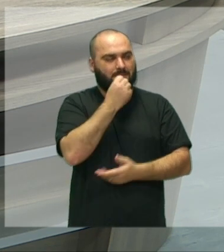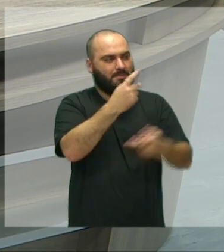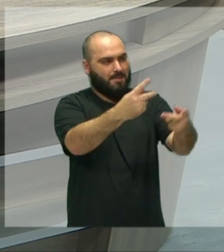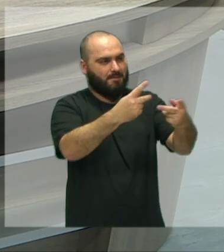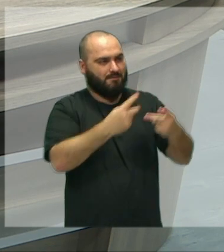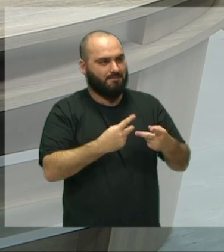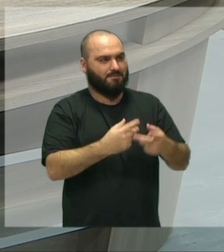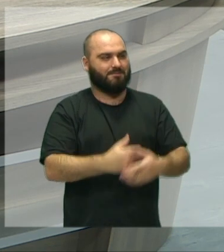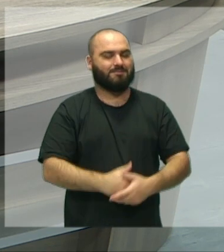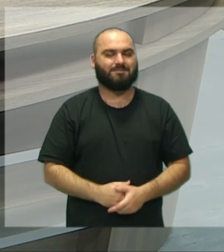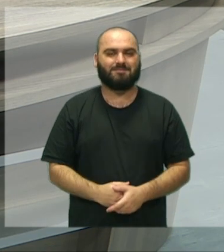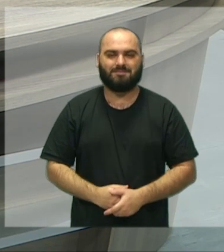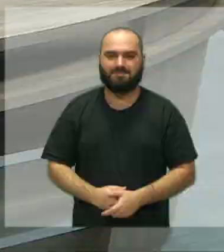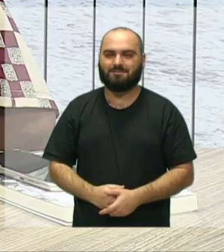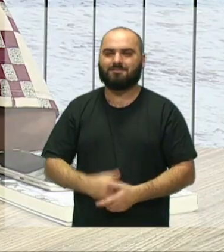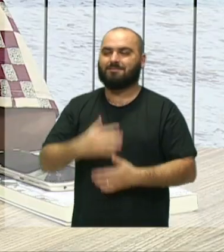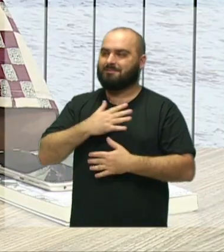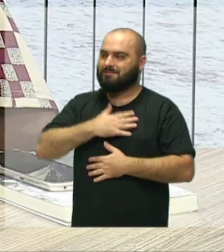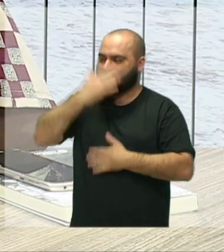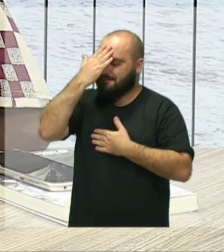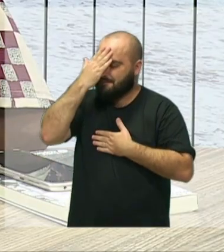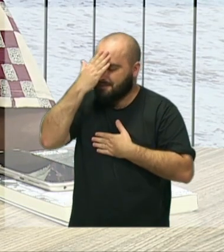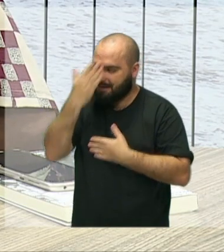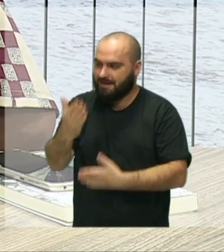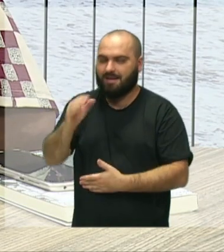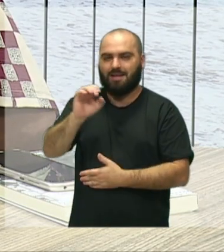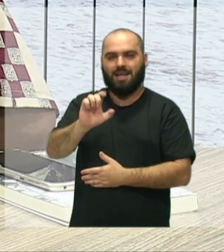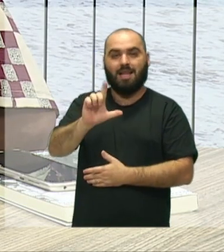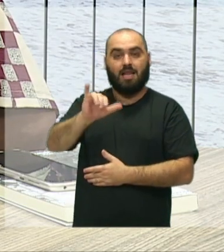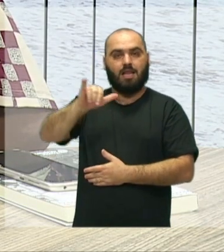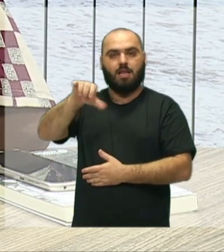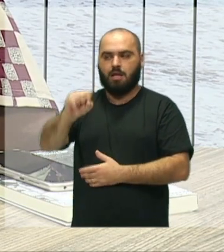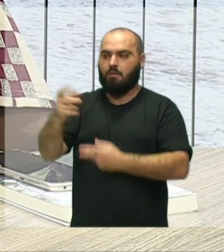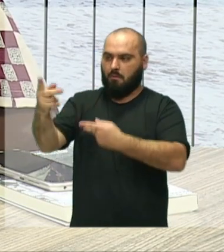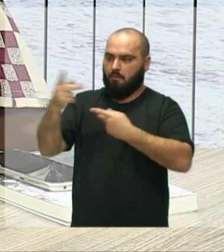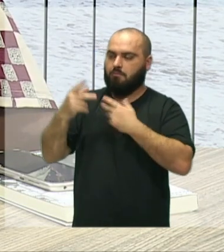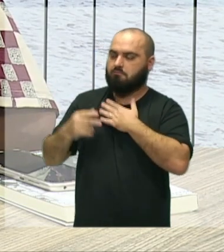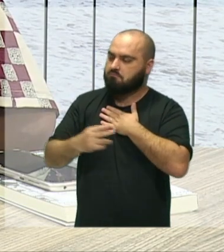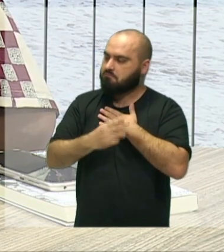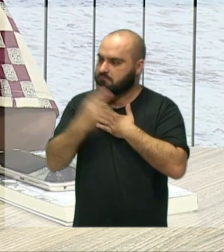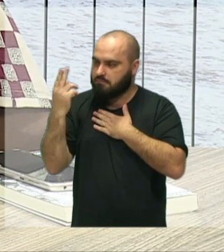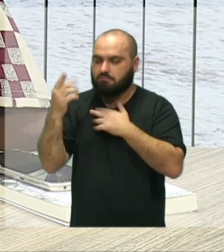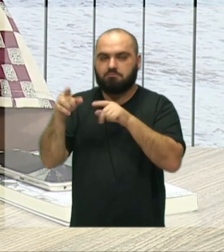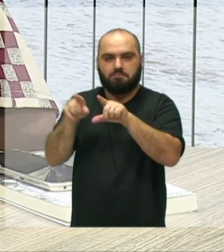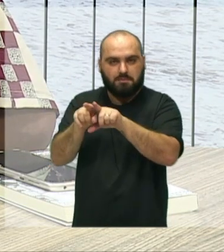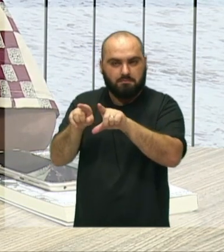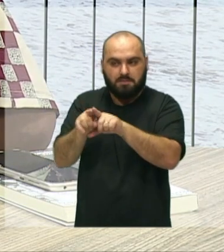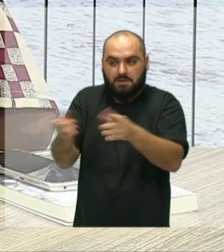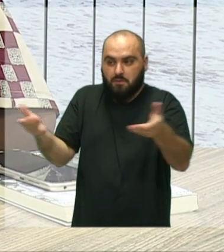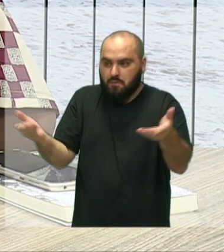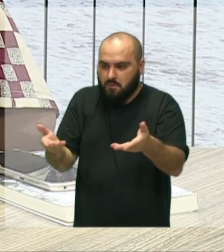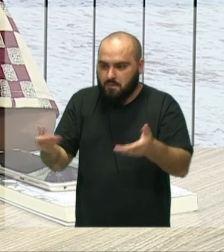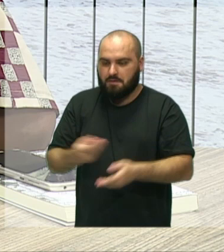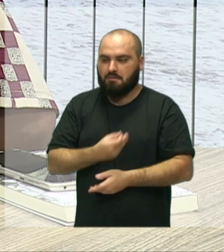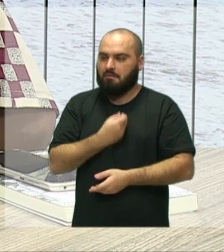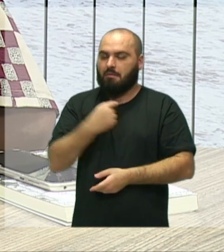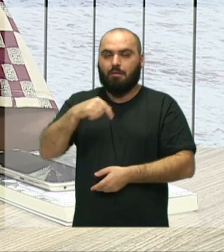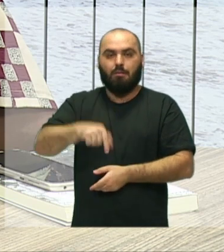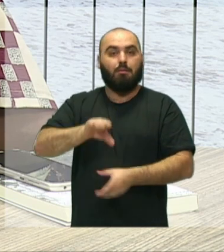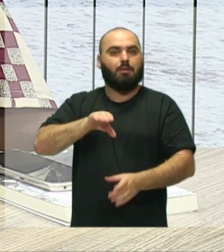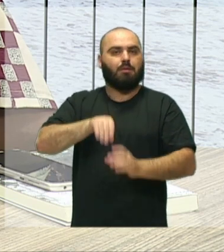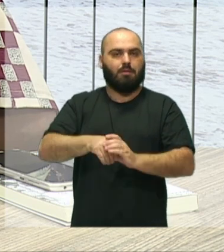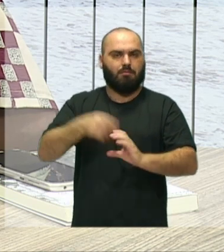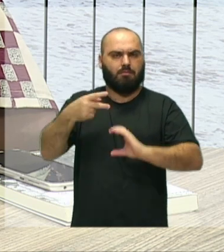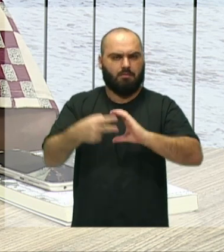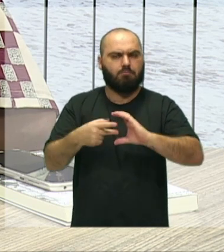nosso programa. Eu agradeço, Elis, o convite, a recepção calorosa dessa casa, que já estive